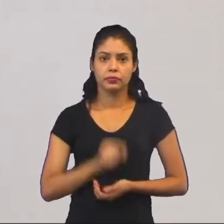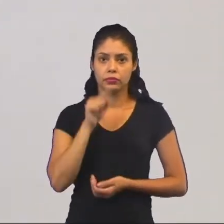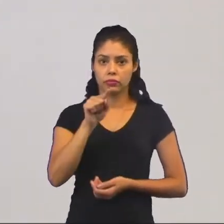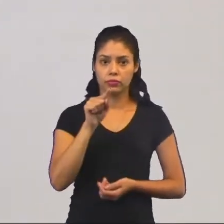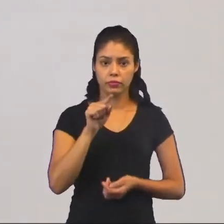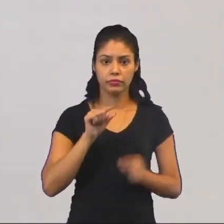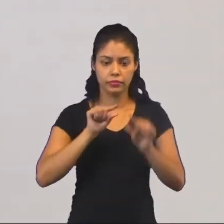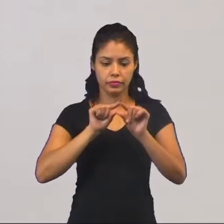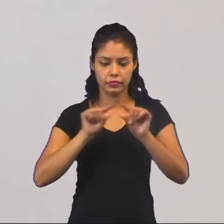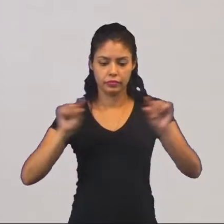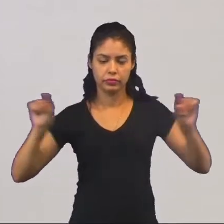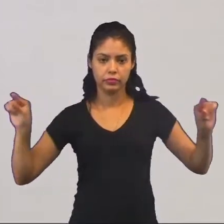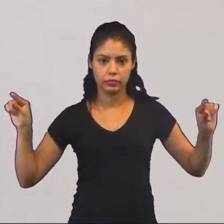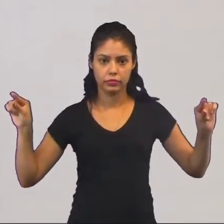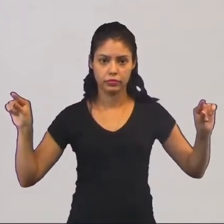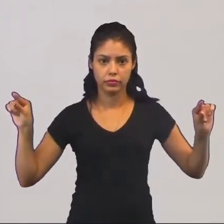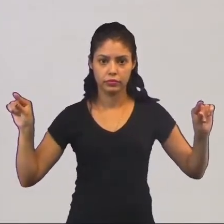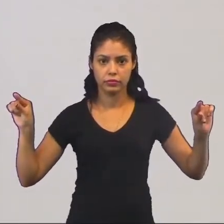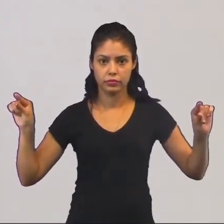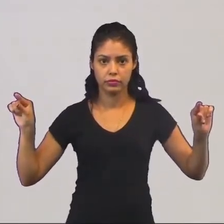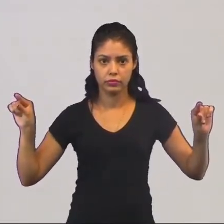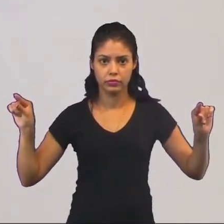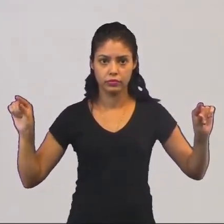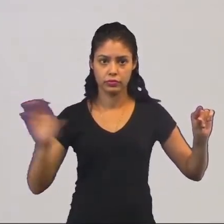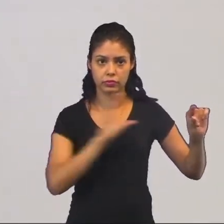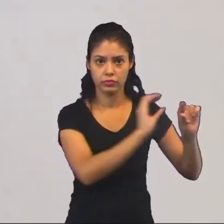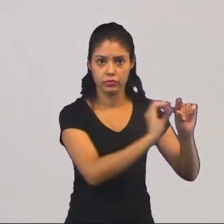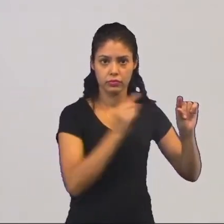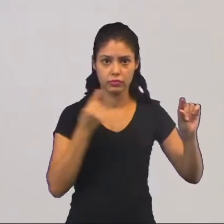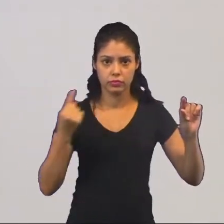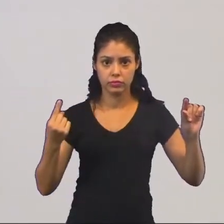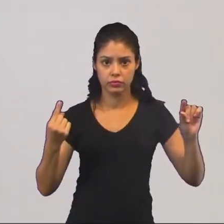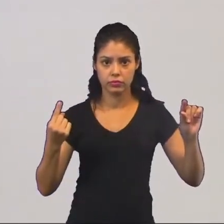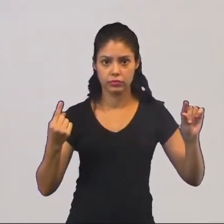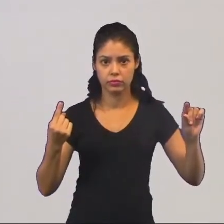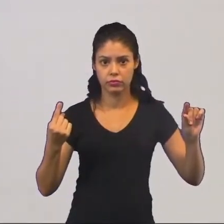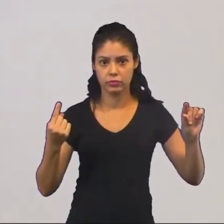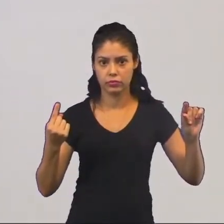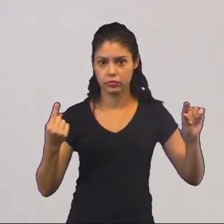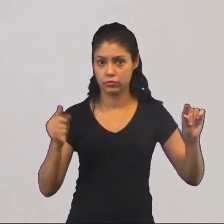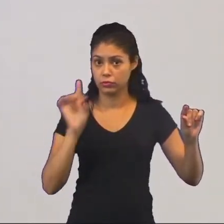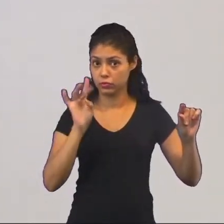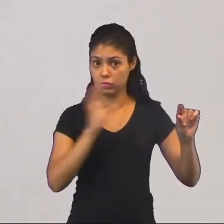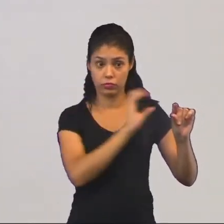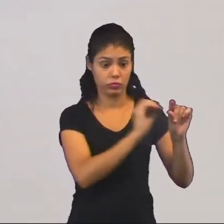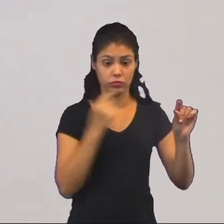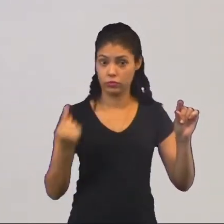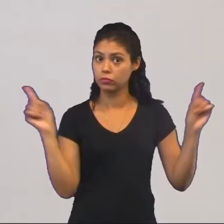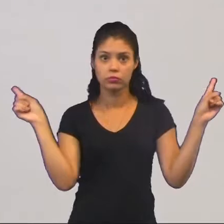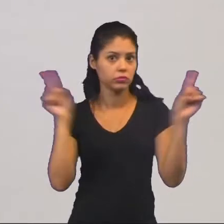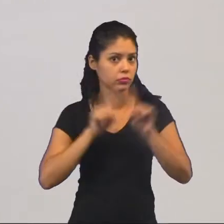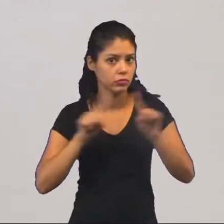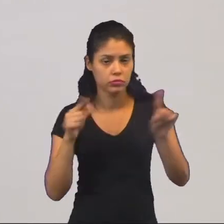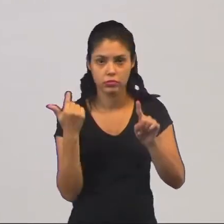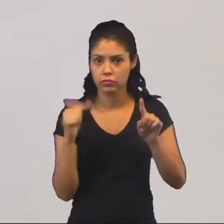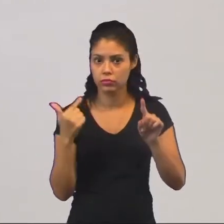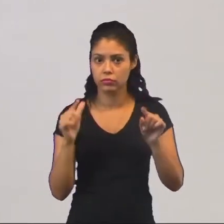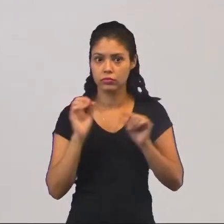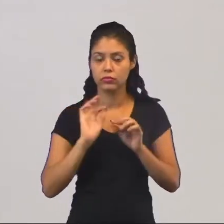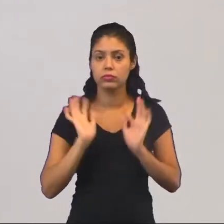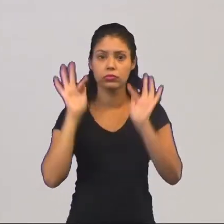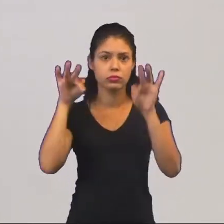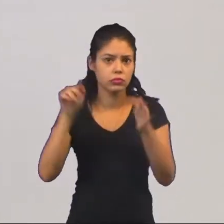você põe uma reta, tá, de 0 a 1. Aí o cara diz, mas de 0 a 1 só tem 0 e 1. Não. Ele